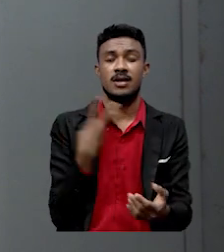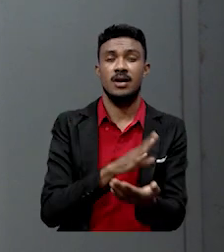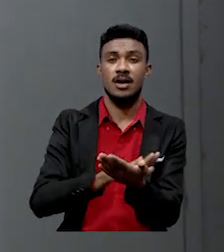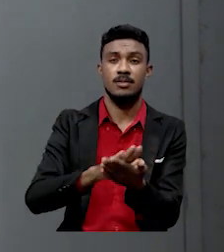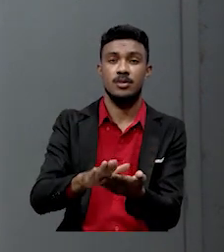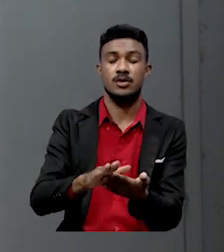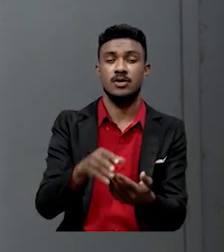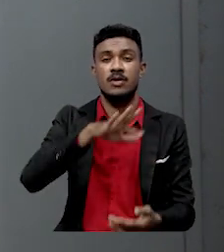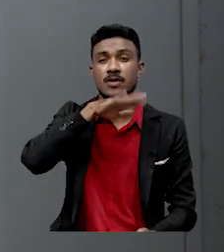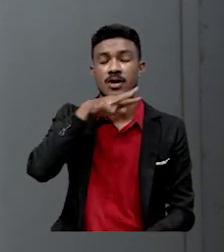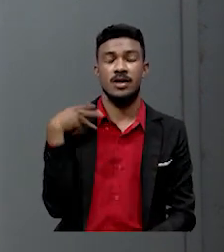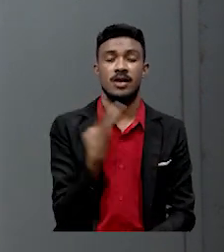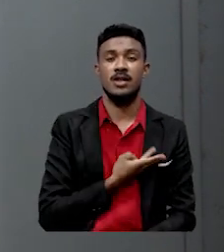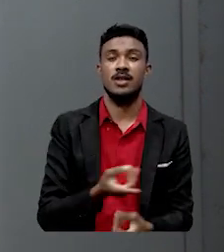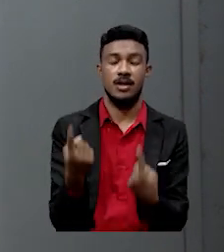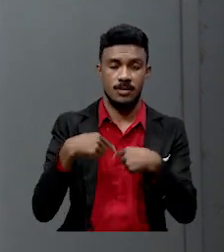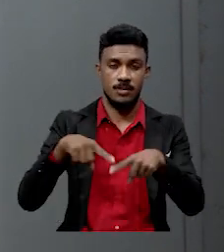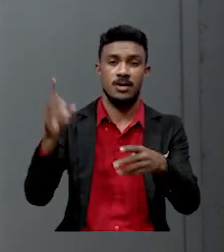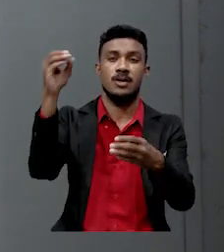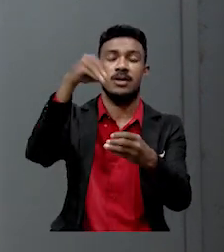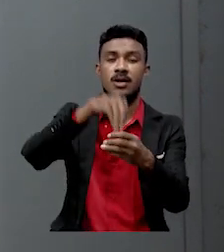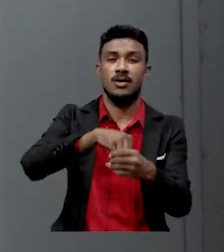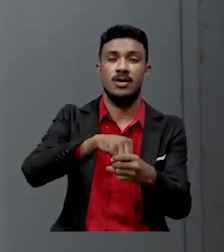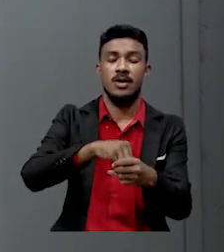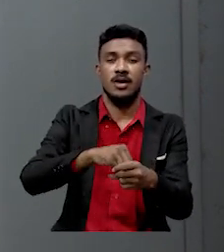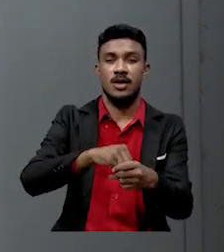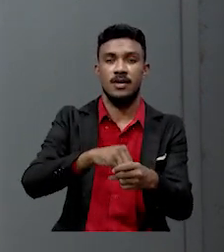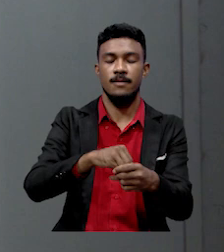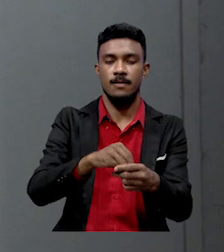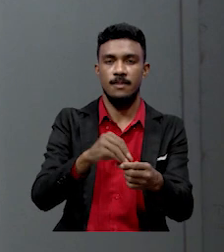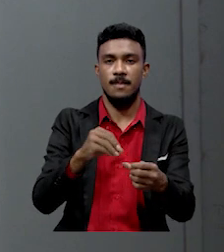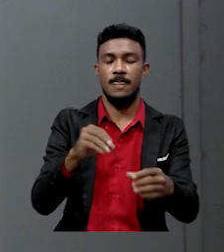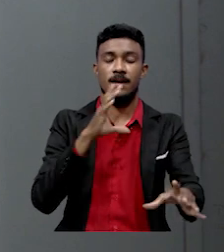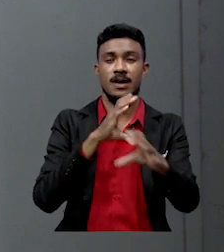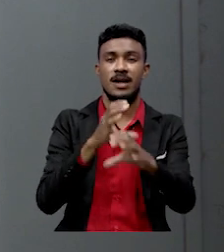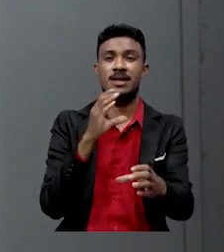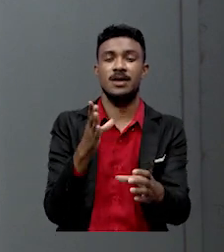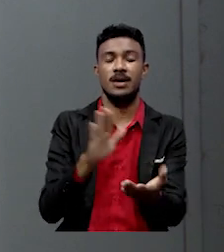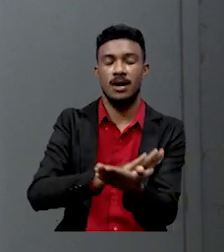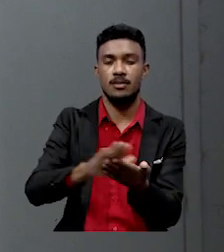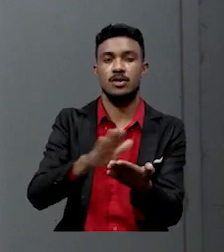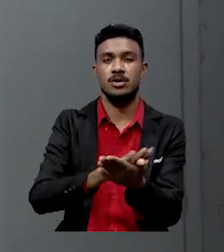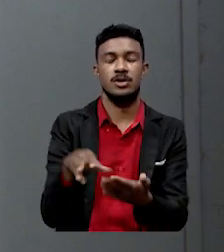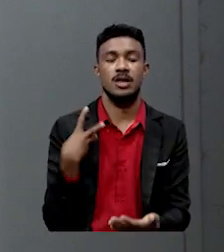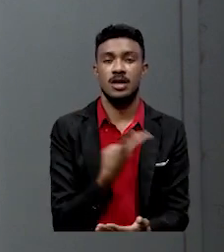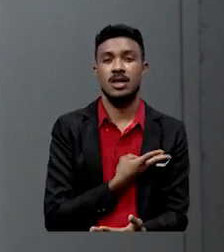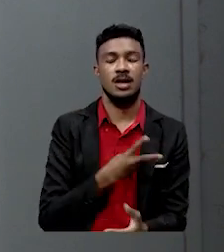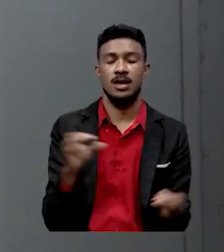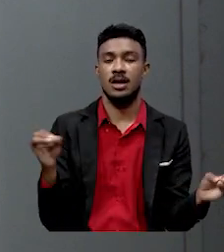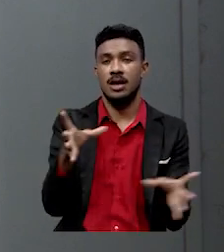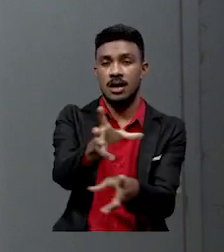E depois ita mai tau iha kareta kompaktor sira, e depois itala rauto na hanesan